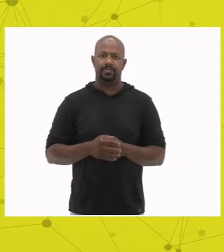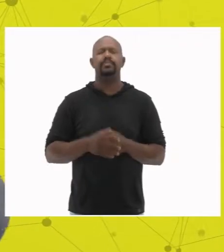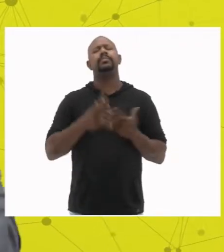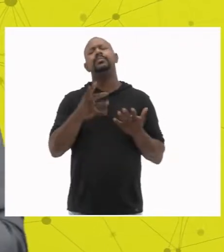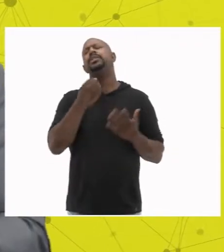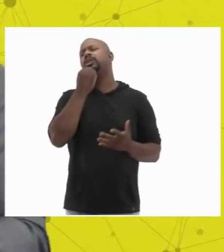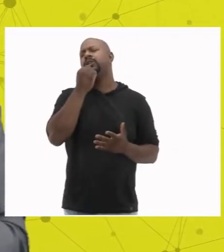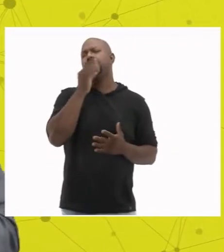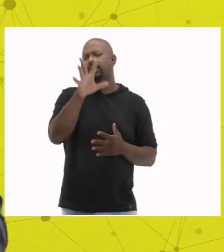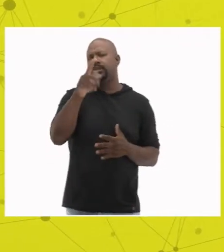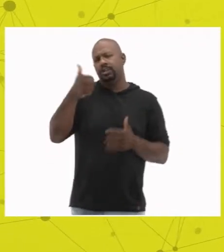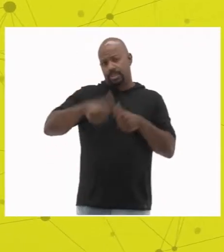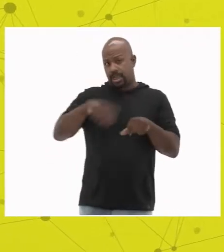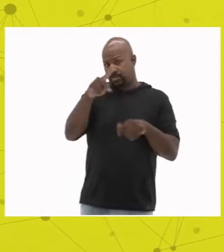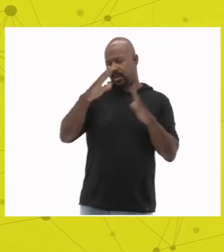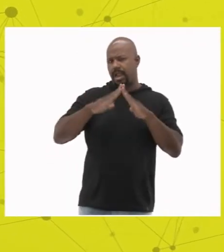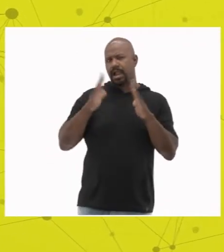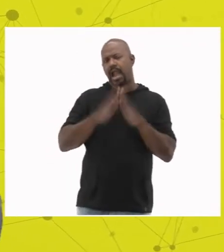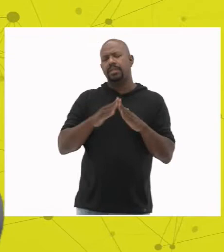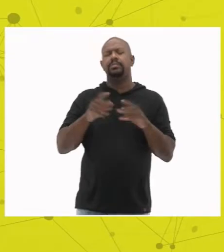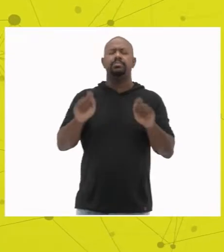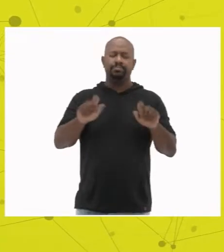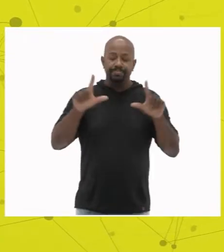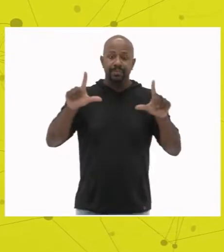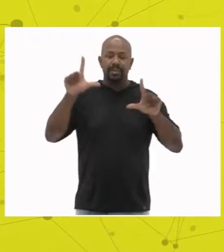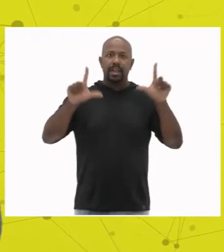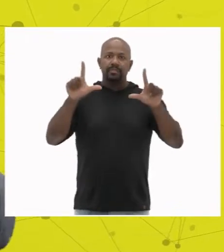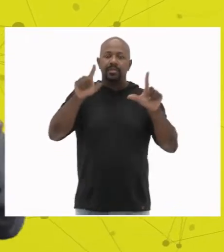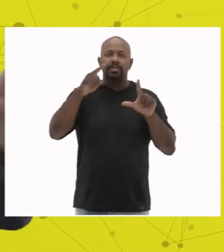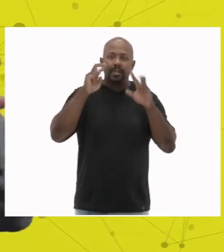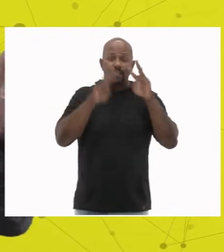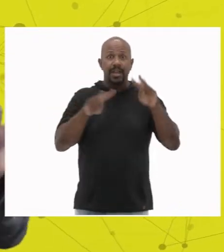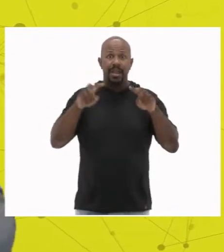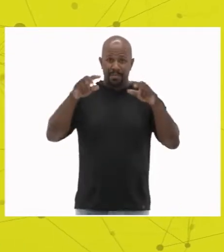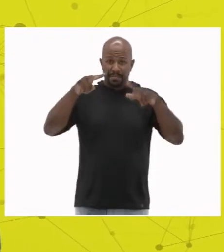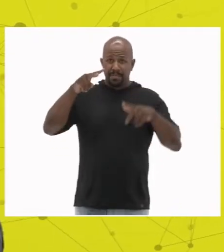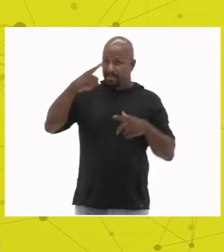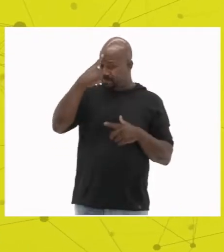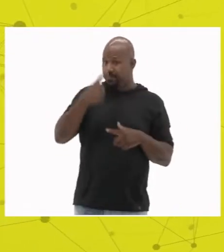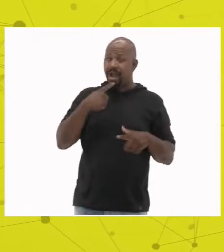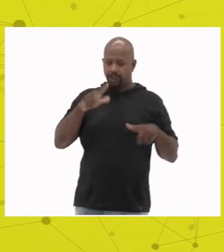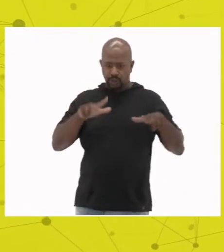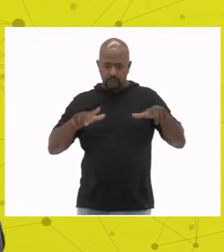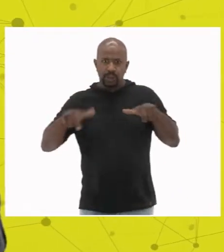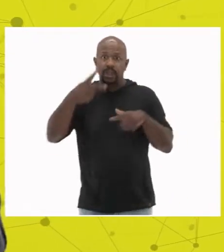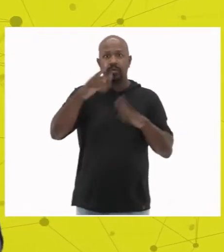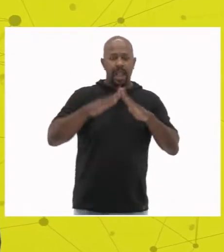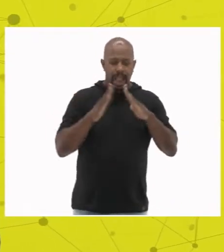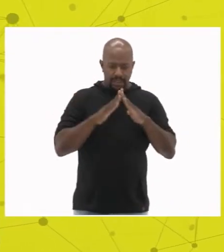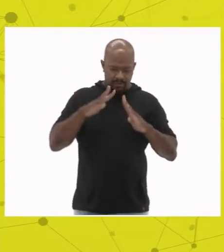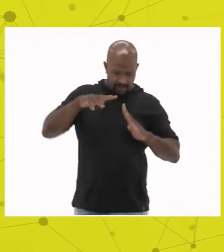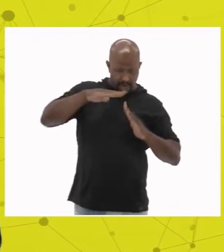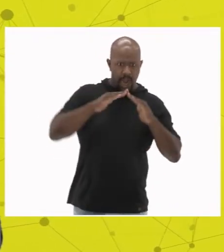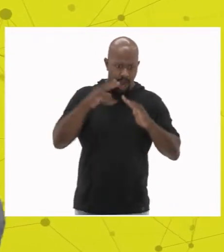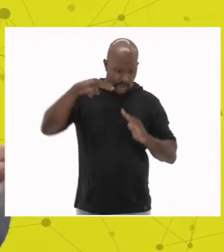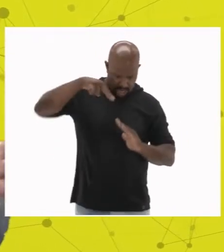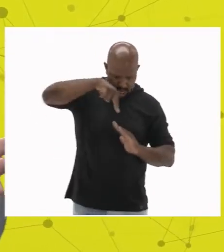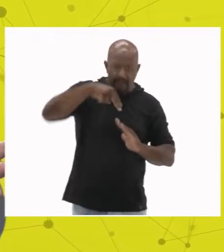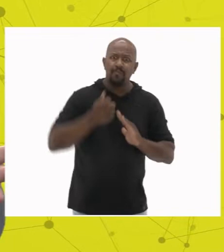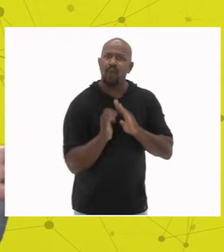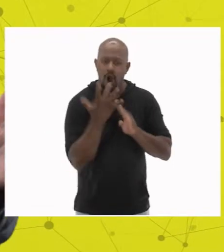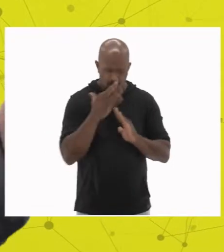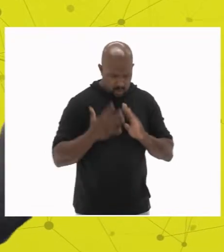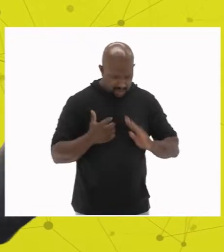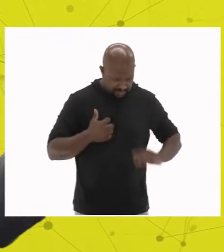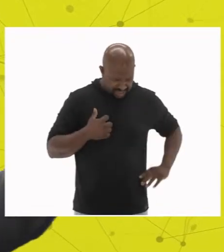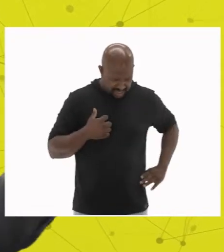mãos. Faz de conta que você está na sua casa e pela tela da televisão você vê imagens aéreas da sua residência pegando fogo. Você pode